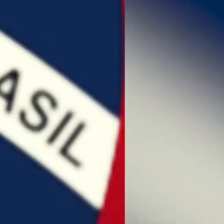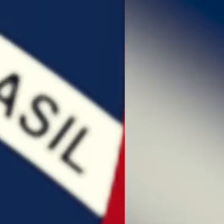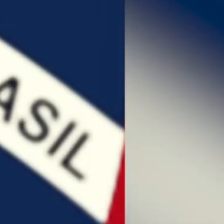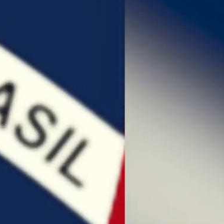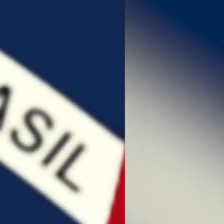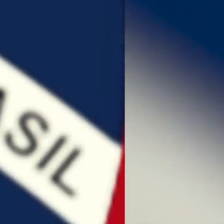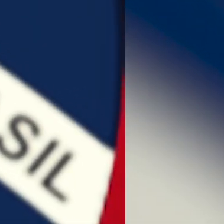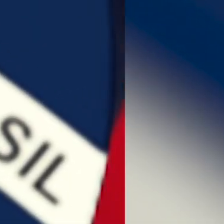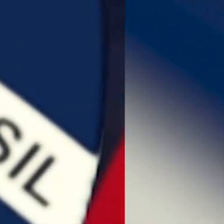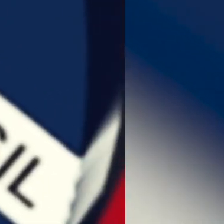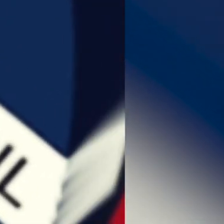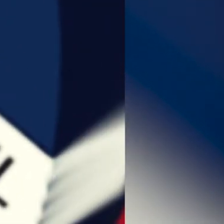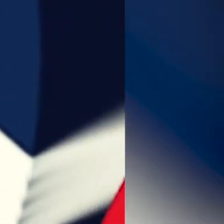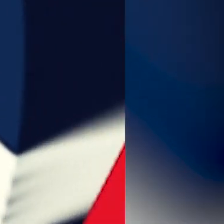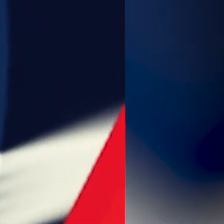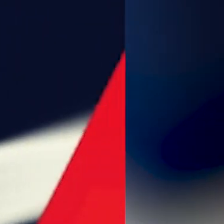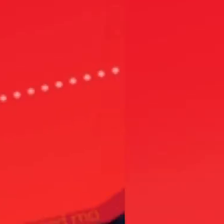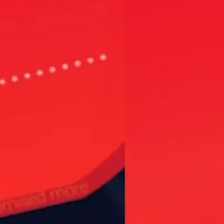daí.